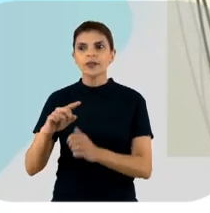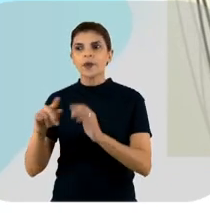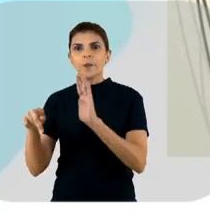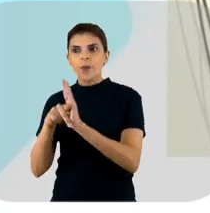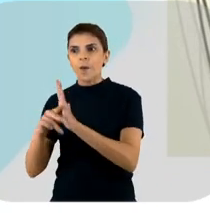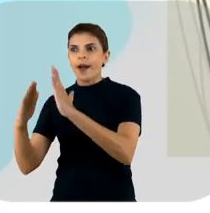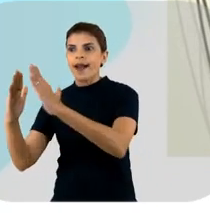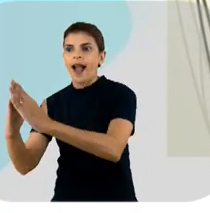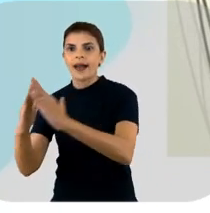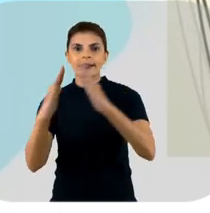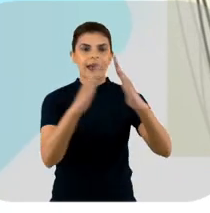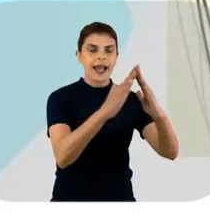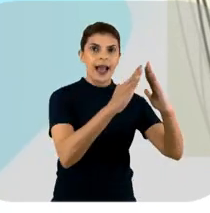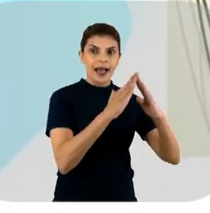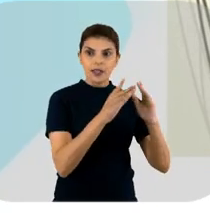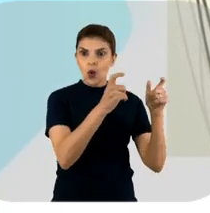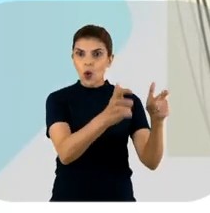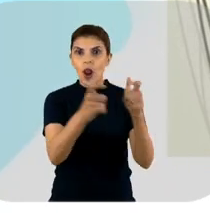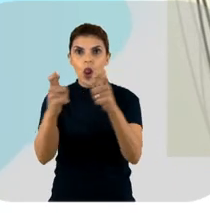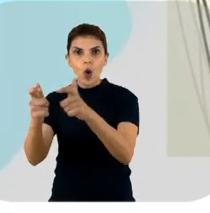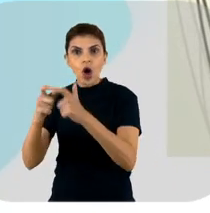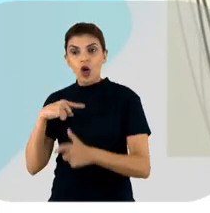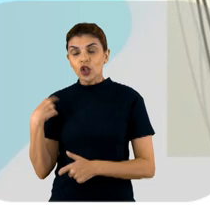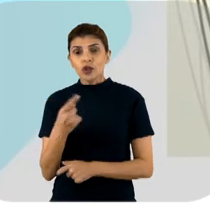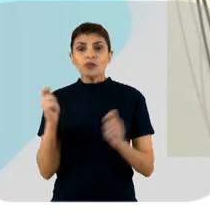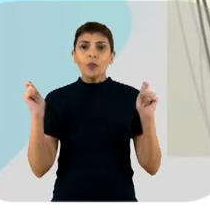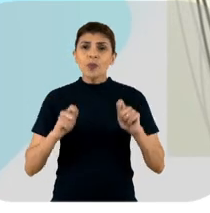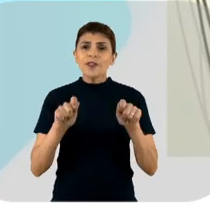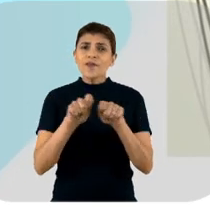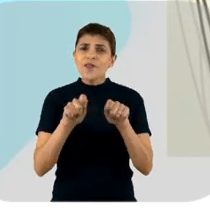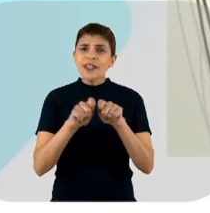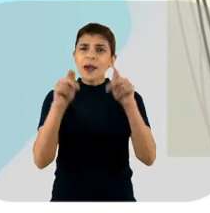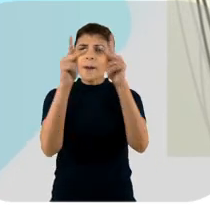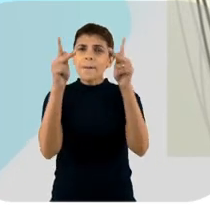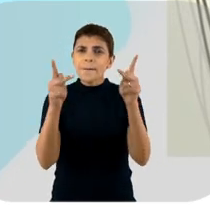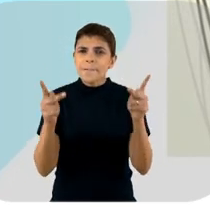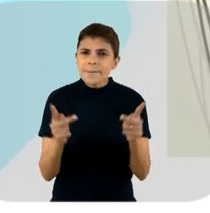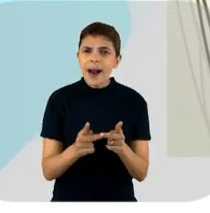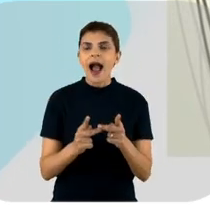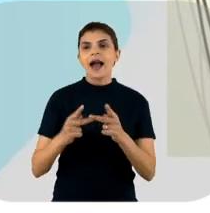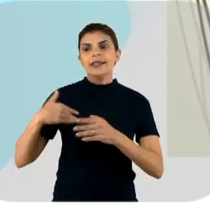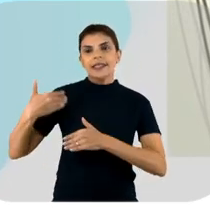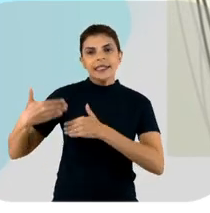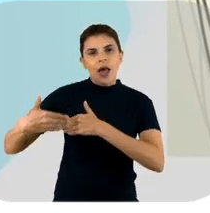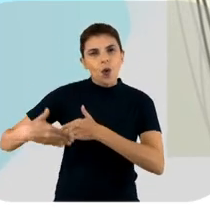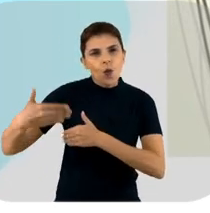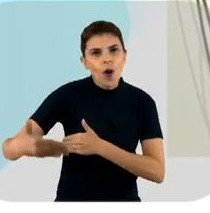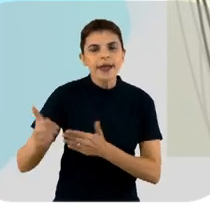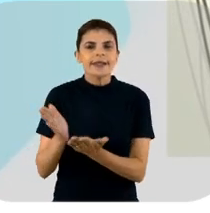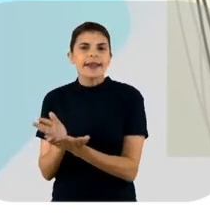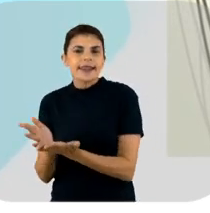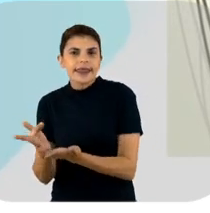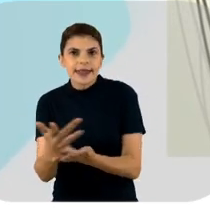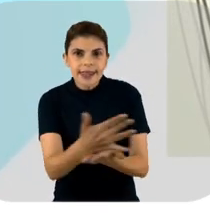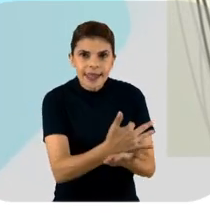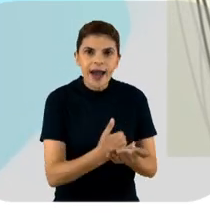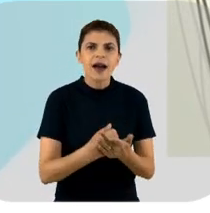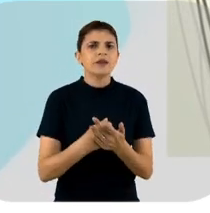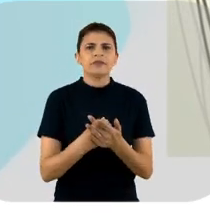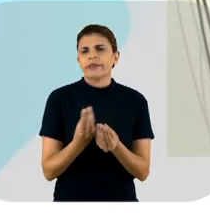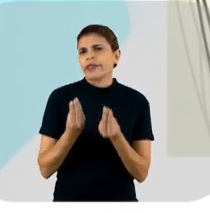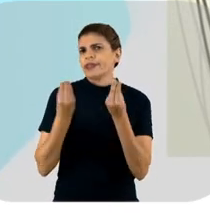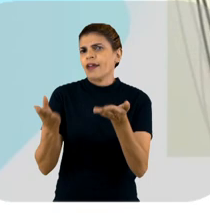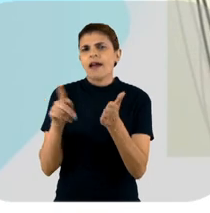um na sua casa, cada um no seu lugar, e podemos estar construindo um mapa, uma sequência de dados. Você dá